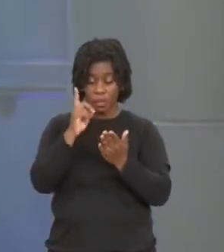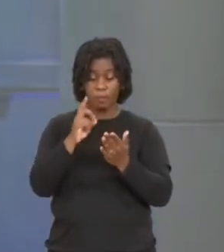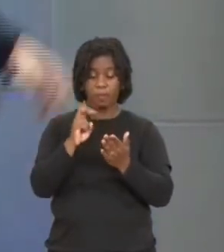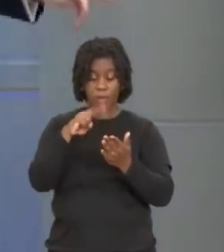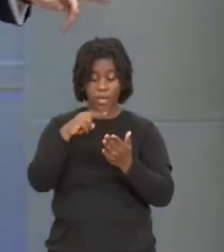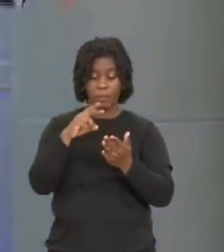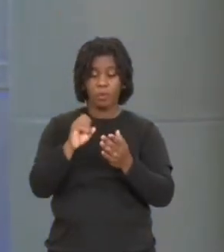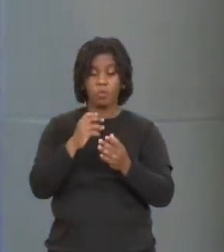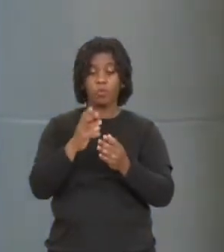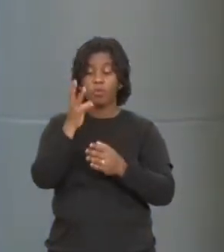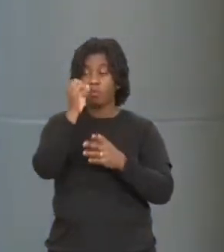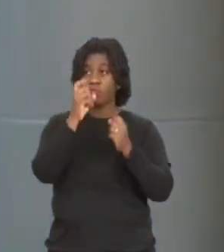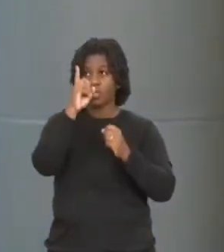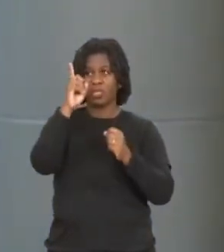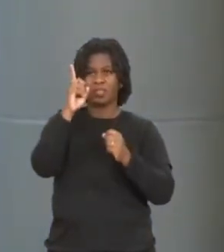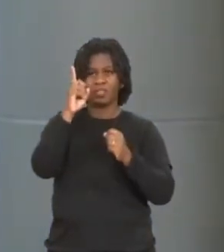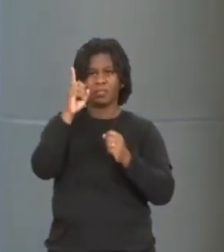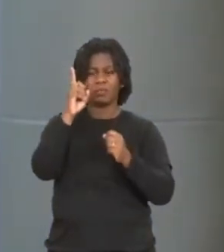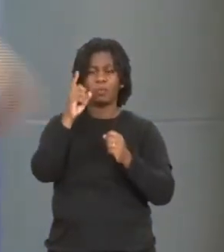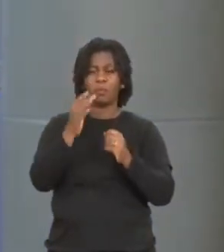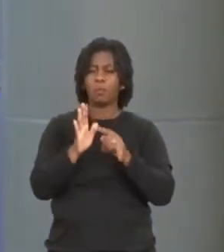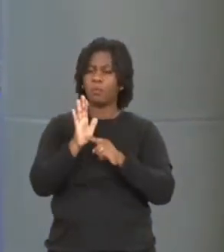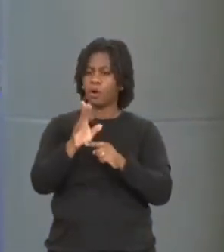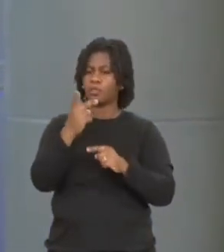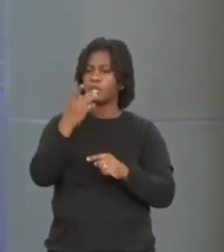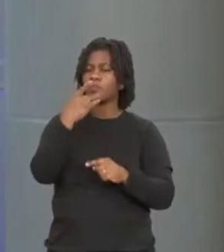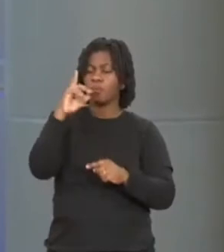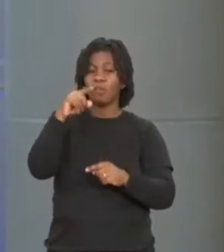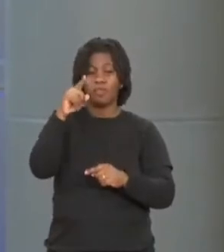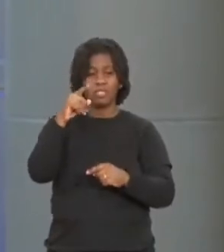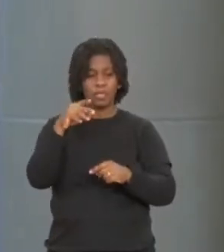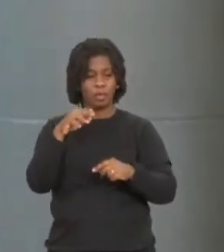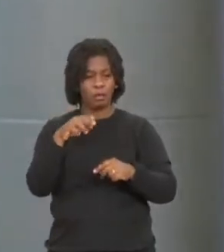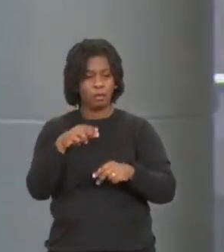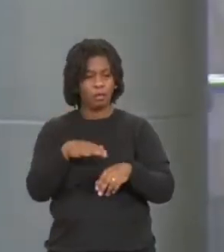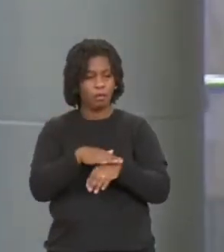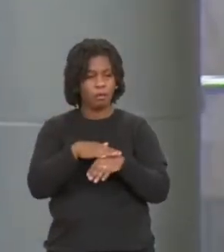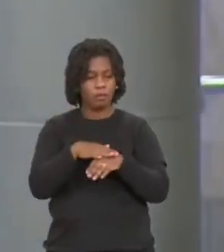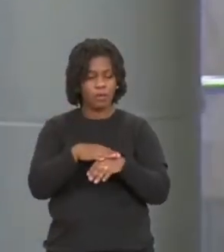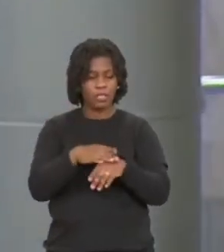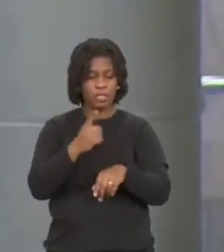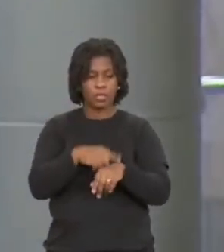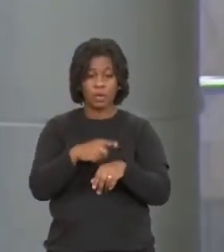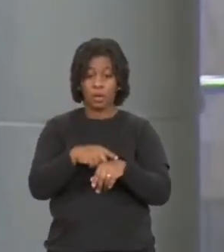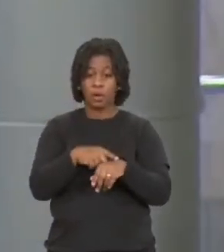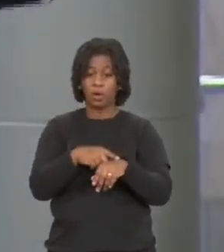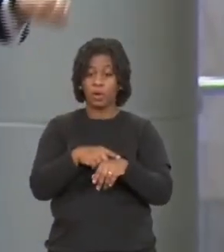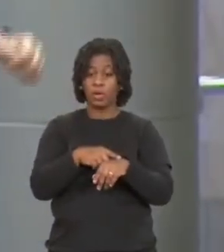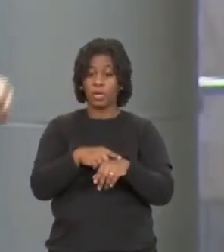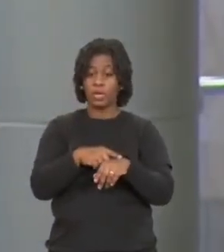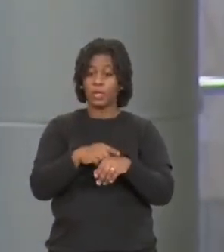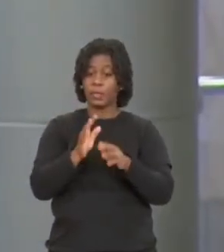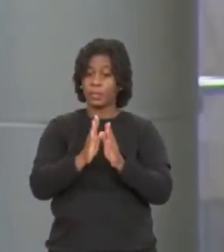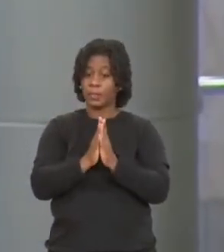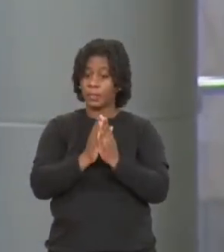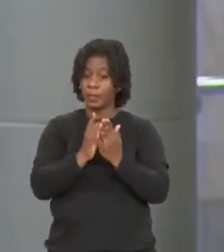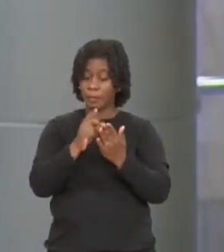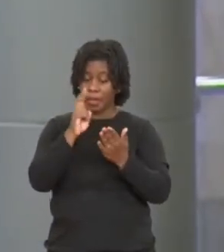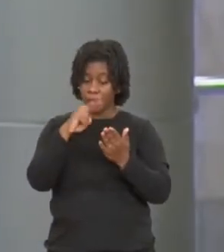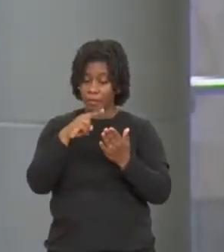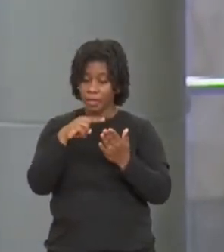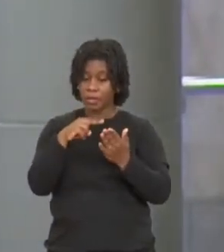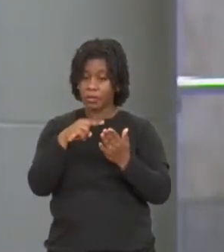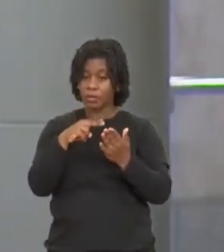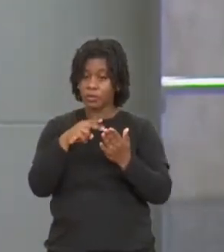Você que conversa na hora da palavra, você que não sabe fazer silêncio, mostra a sua falta de temor.